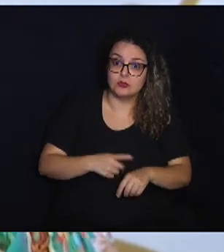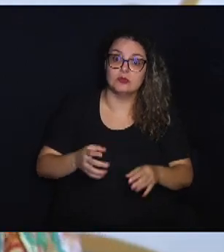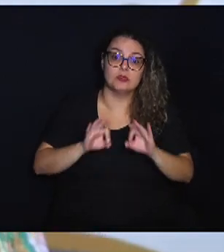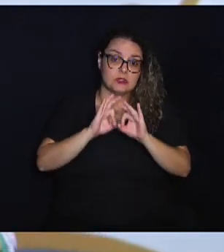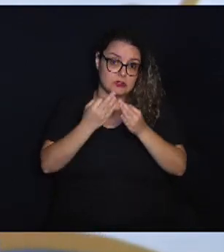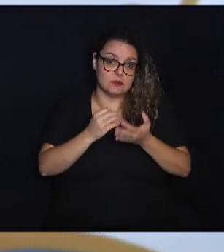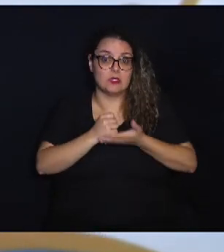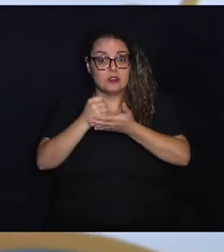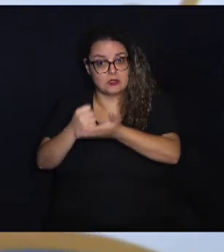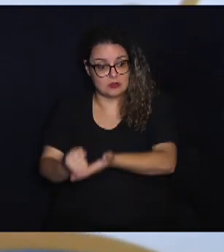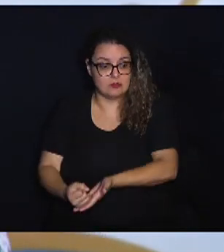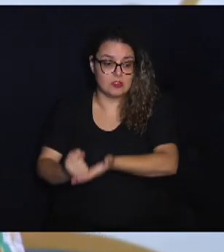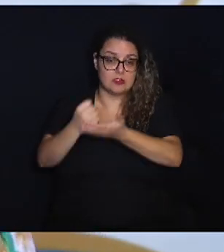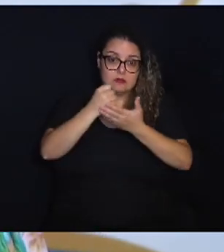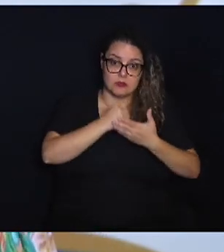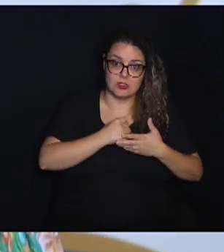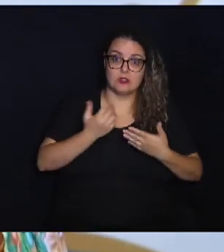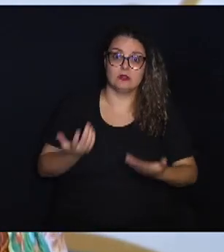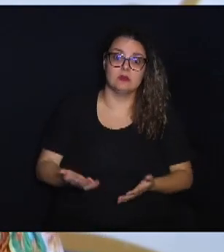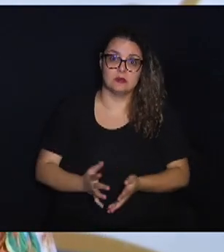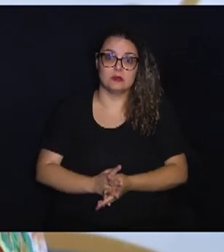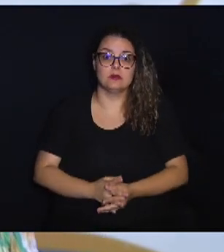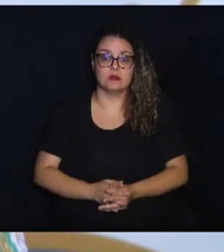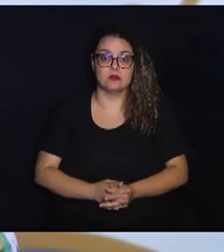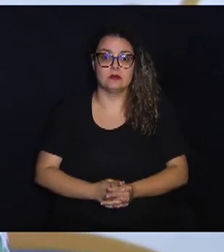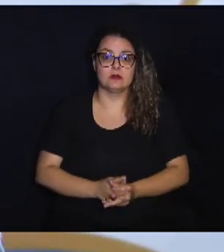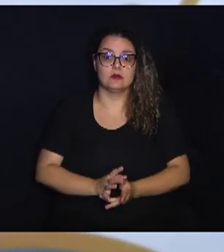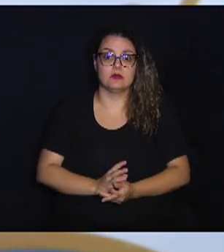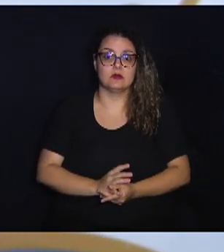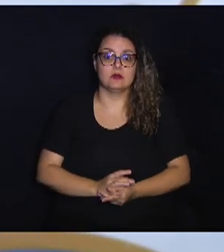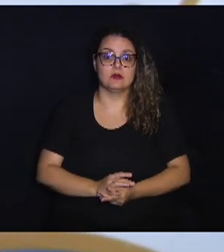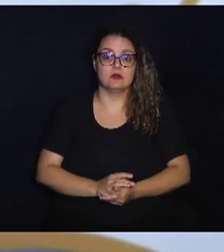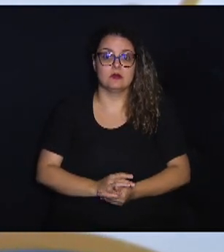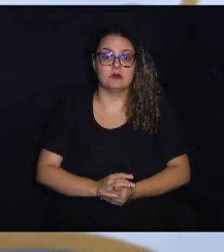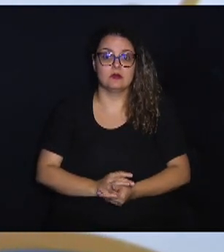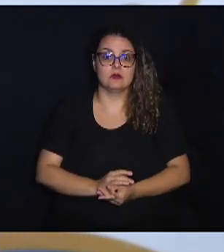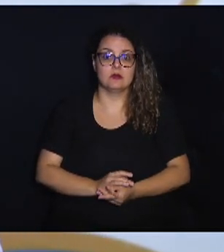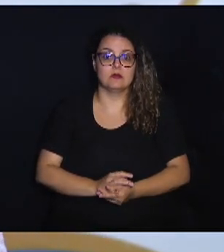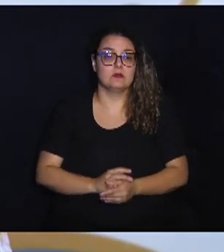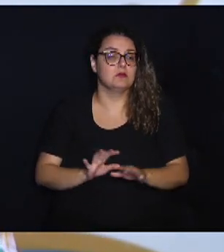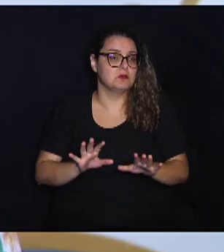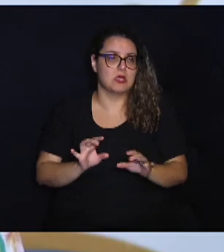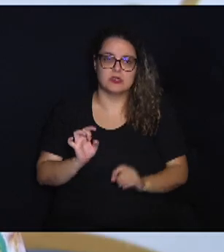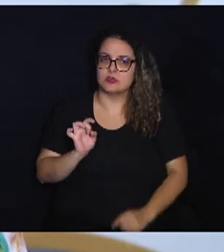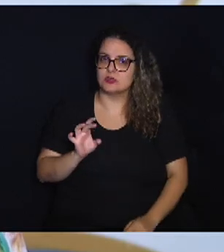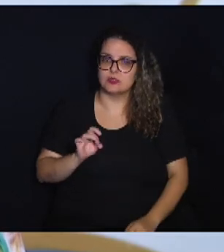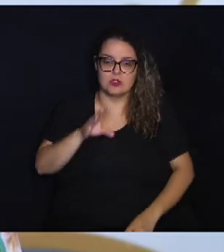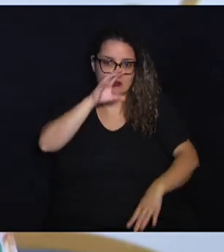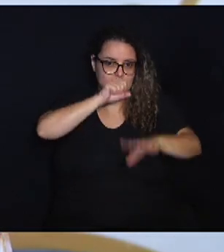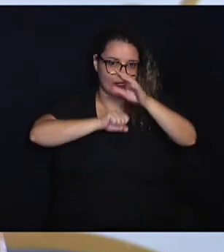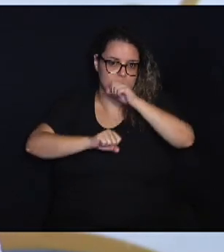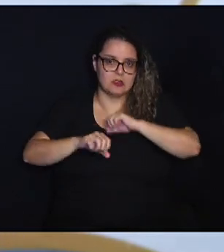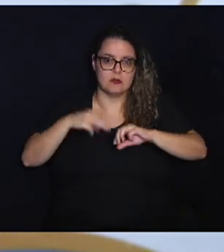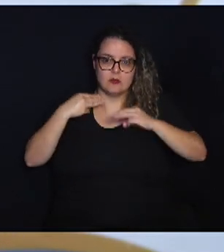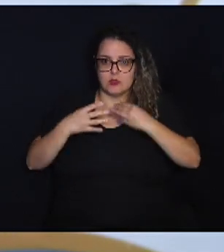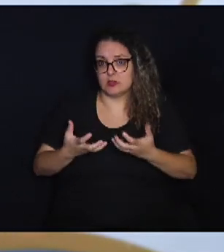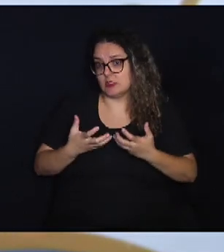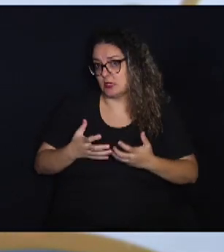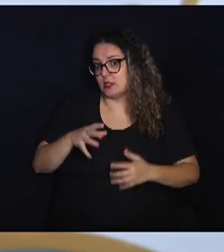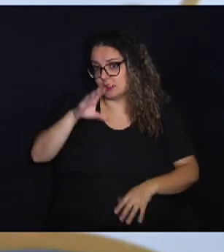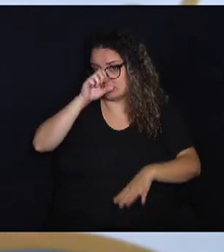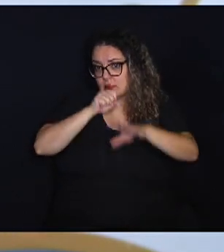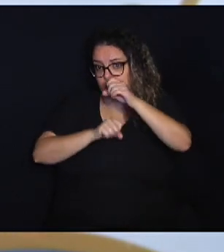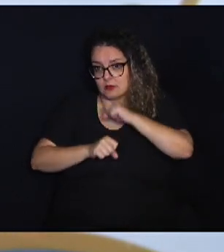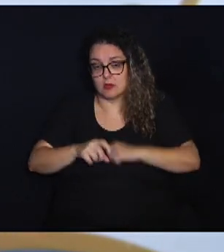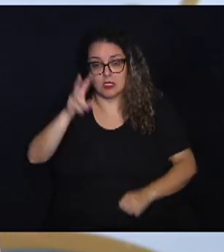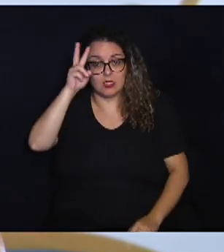famílias, né, em poder trazer, né, e vir buscar, mas basta querer aprender música. Lembrando que os alunos da